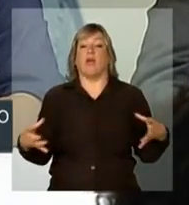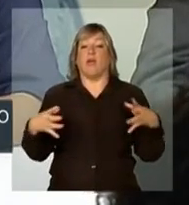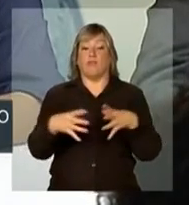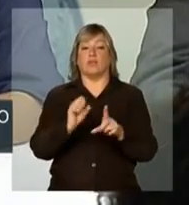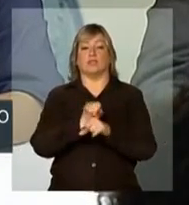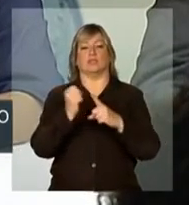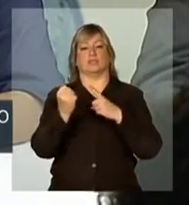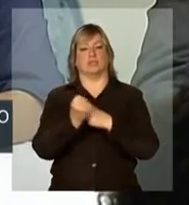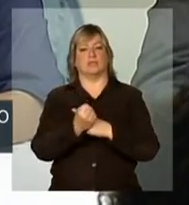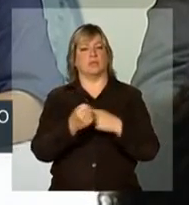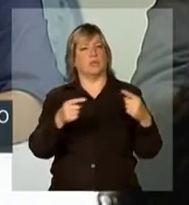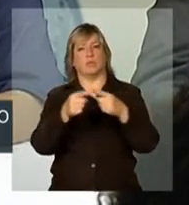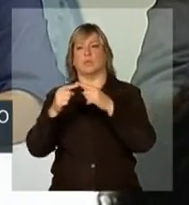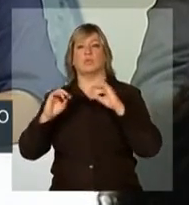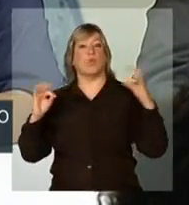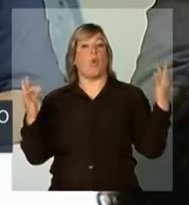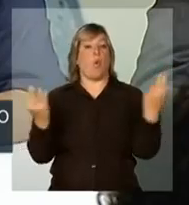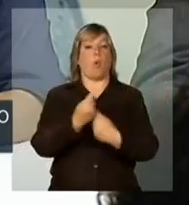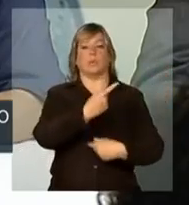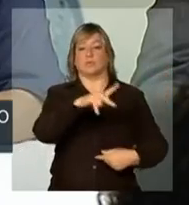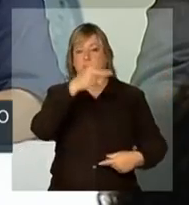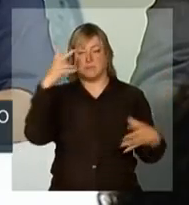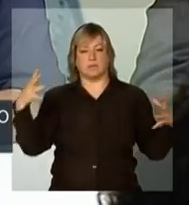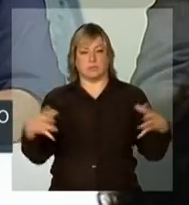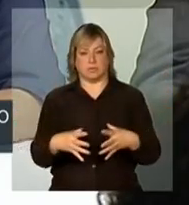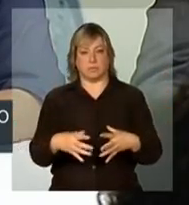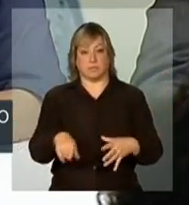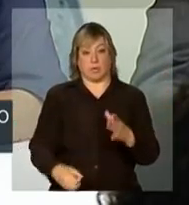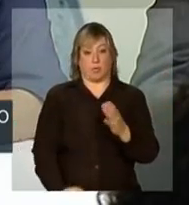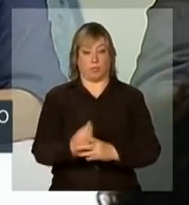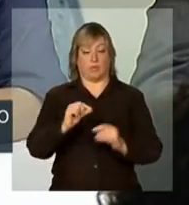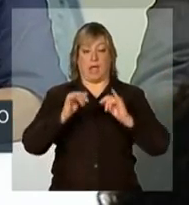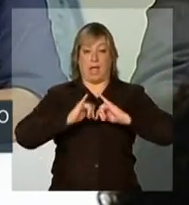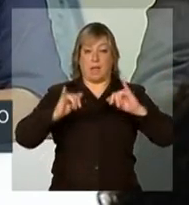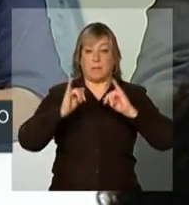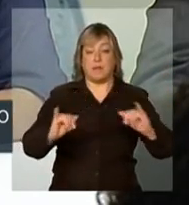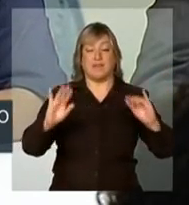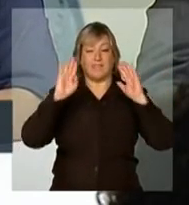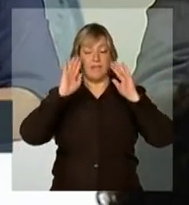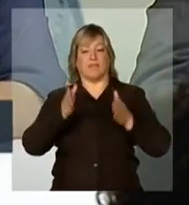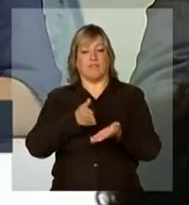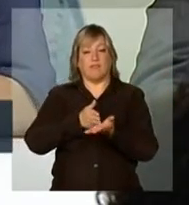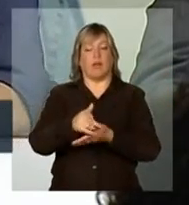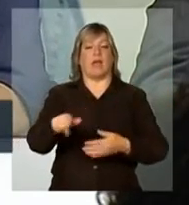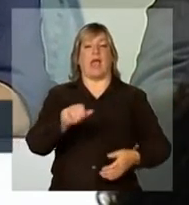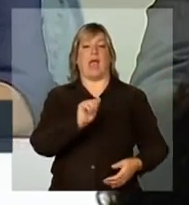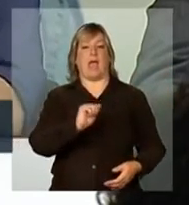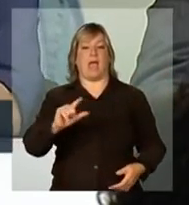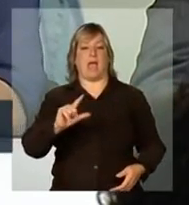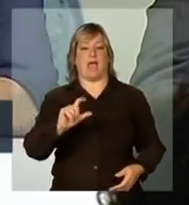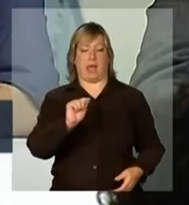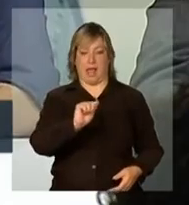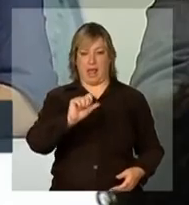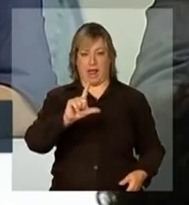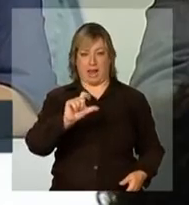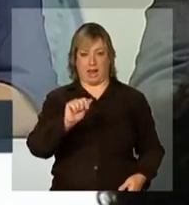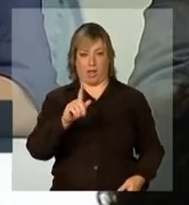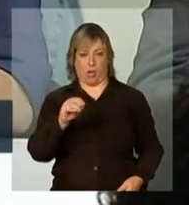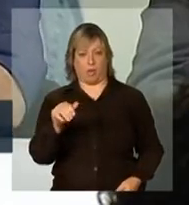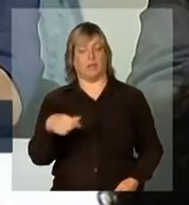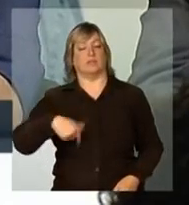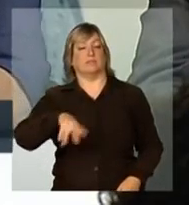da sociedade com todos os seus atores. O lançamento de uma campanha com foco em Alagoas a representa também isso.